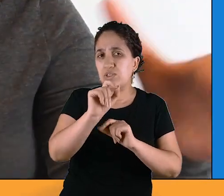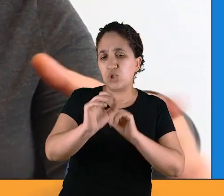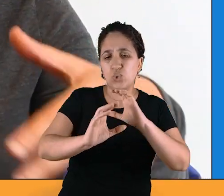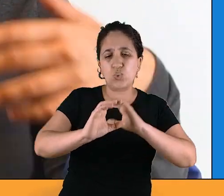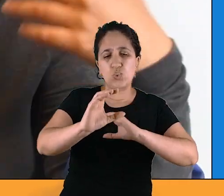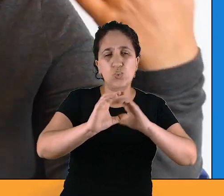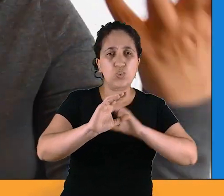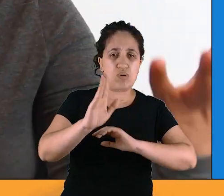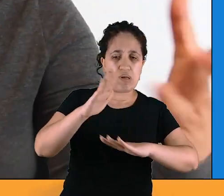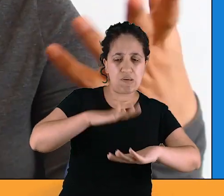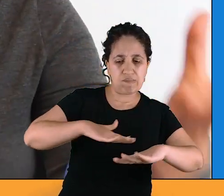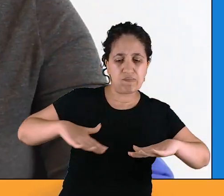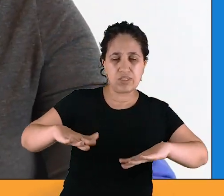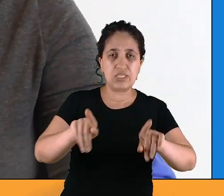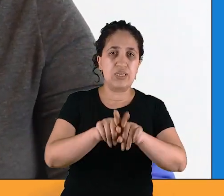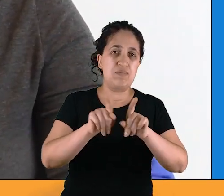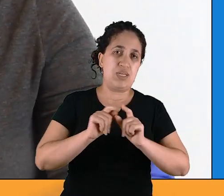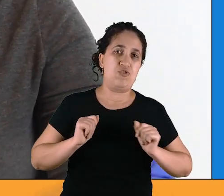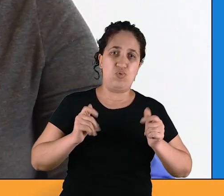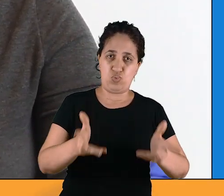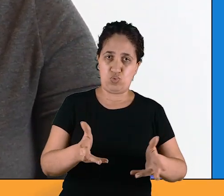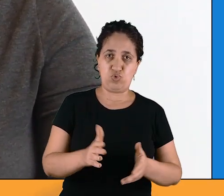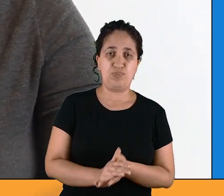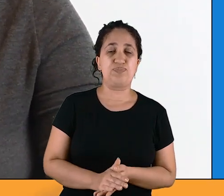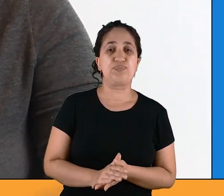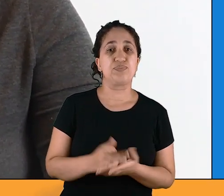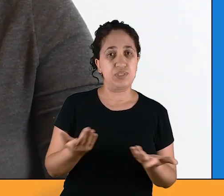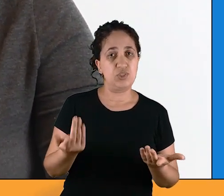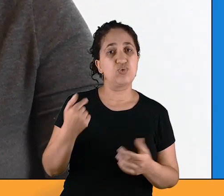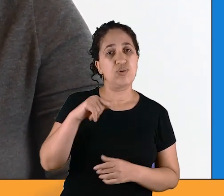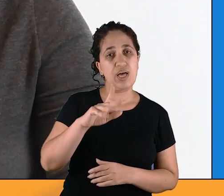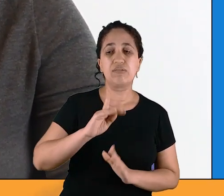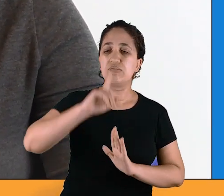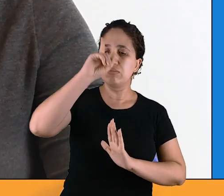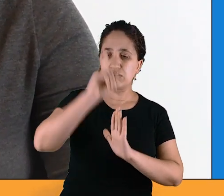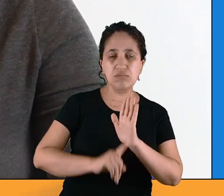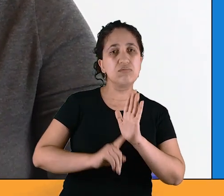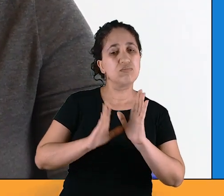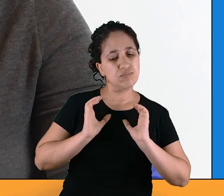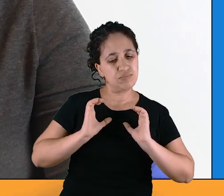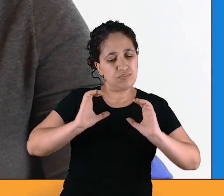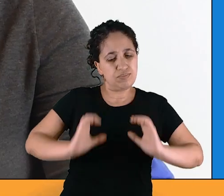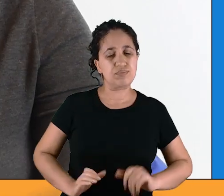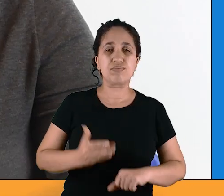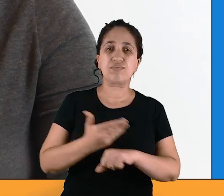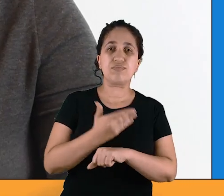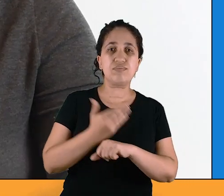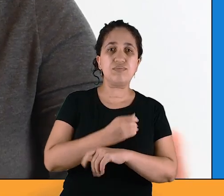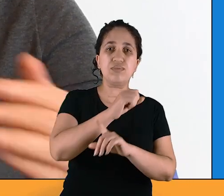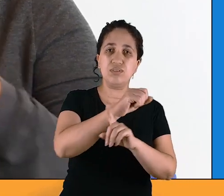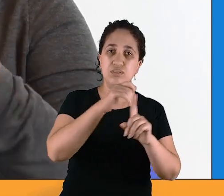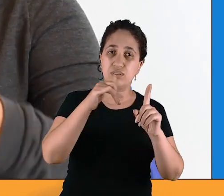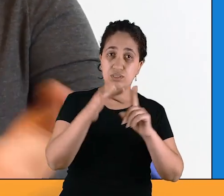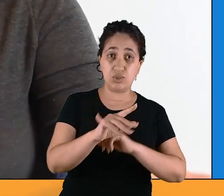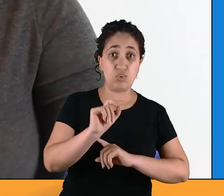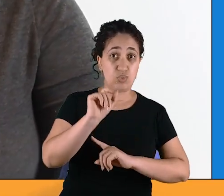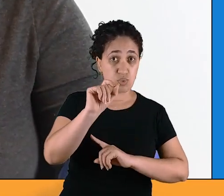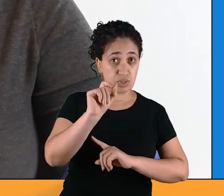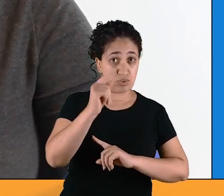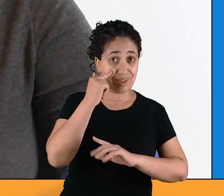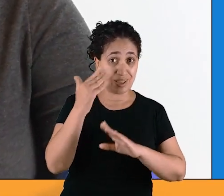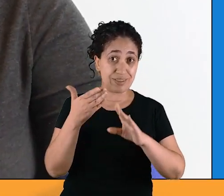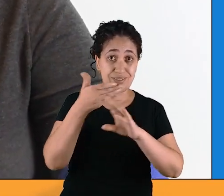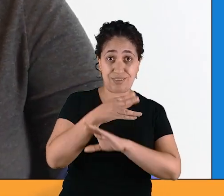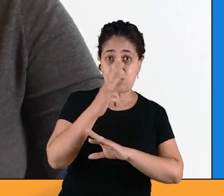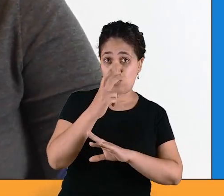de comunicação, físicas e de atitude, né? Então isso é exercer o seu direito de cidadania e participação social quando a gente fala